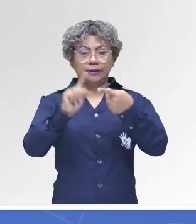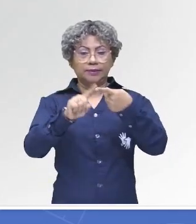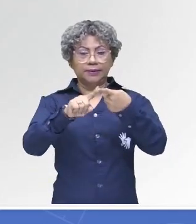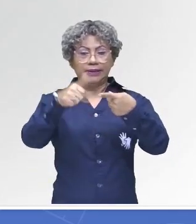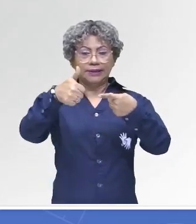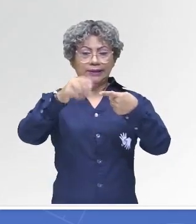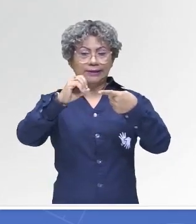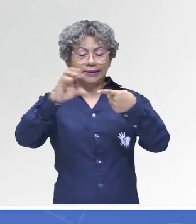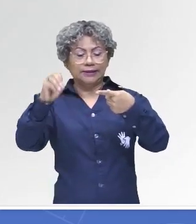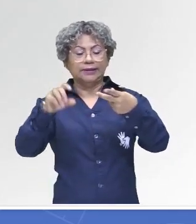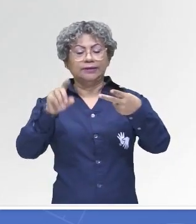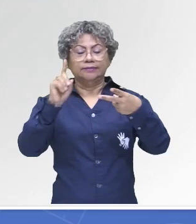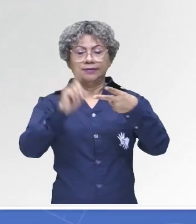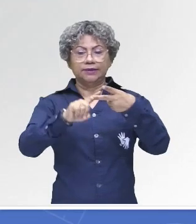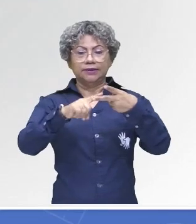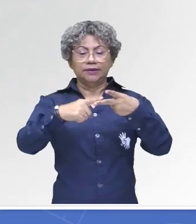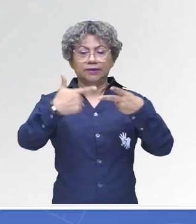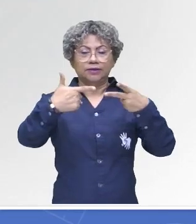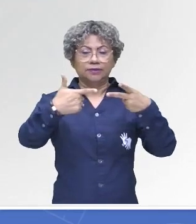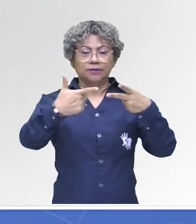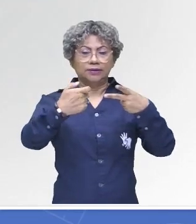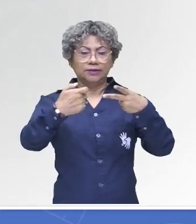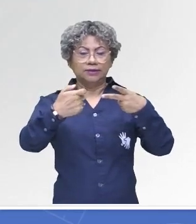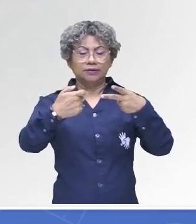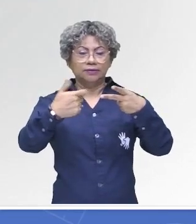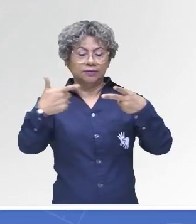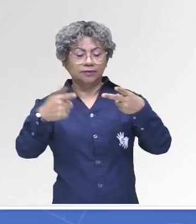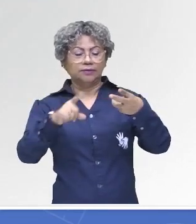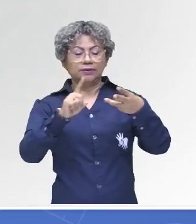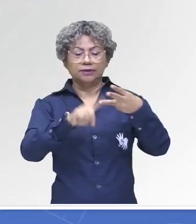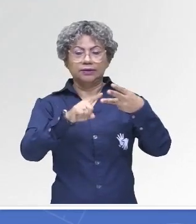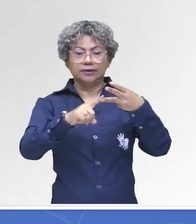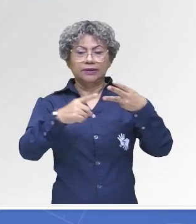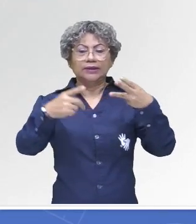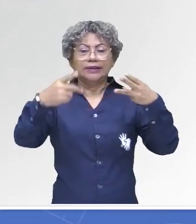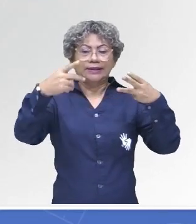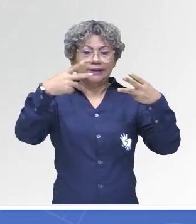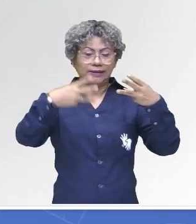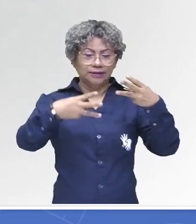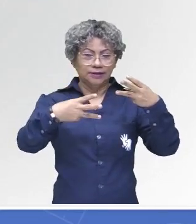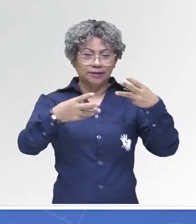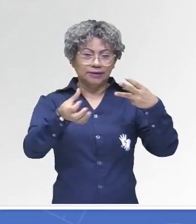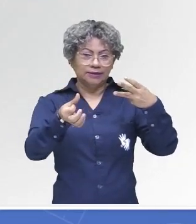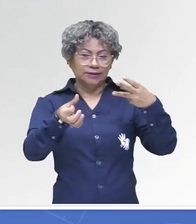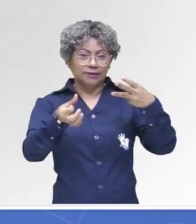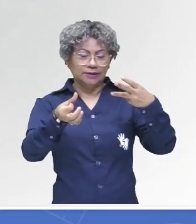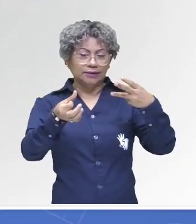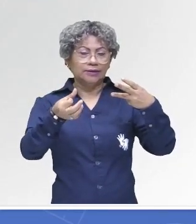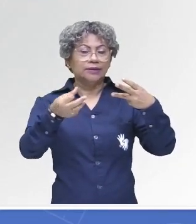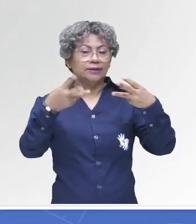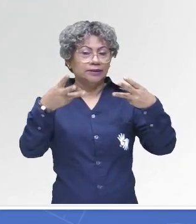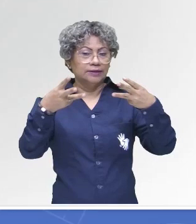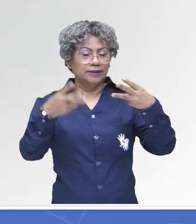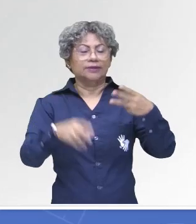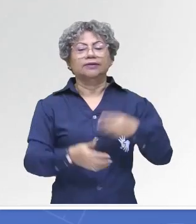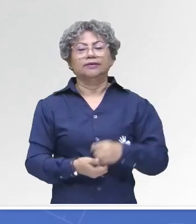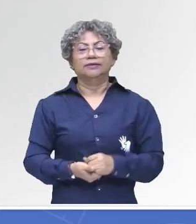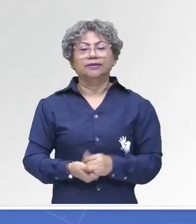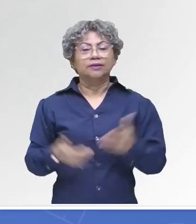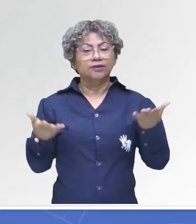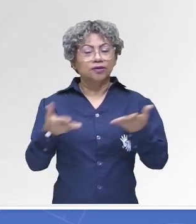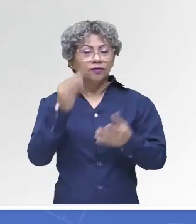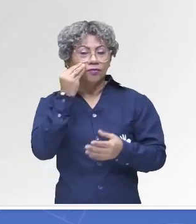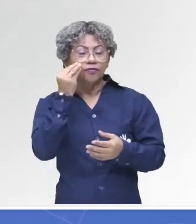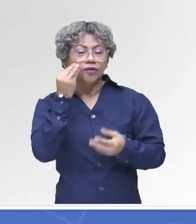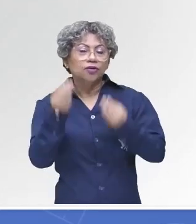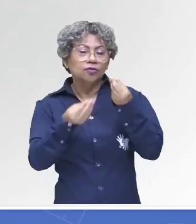Na escala Fahrenheit, 212. E na escala Kelvin, 373. Agora nós vamos ver como converte de uma